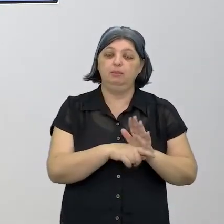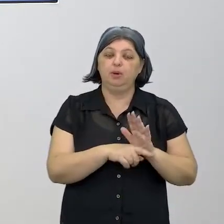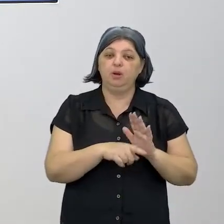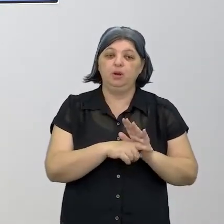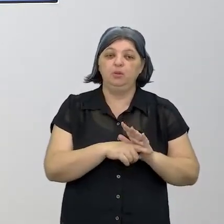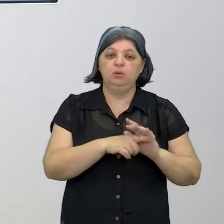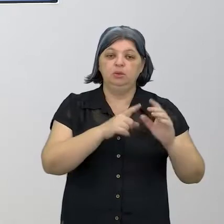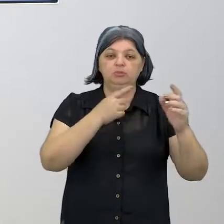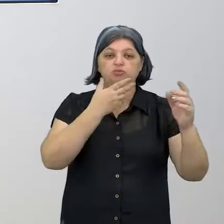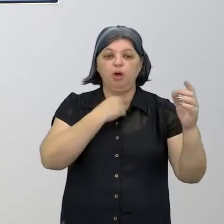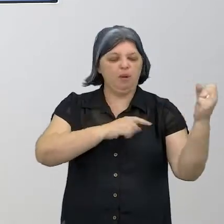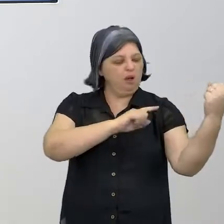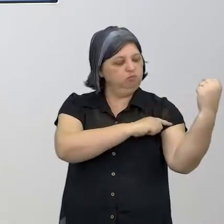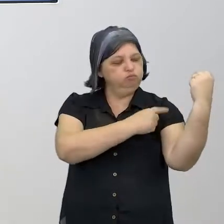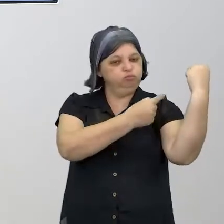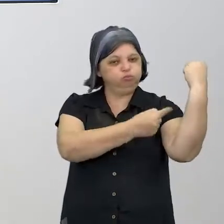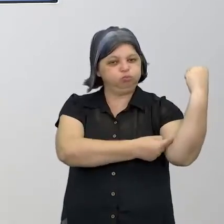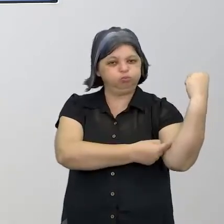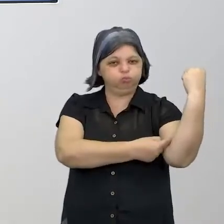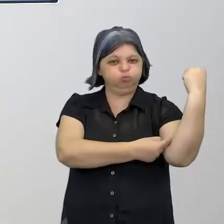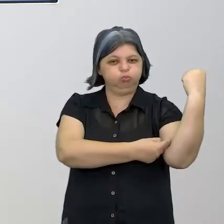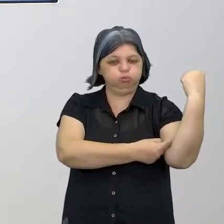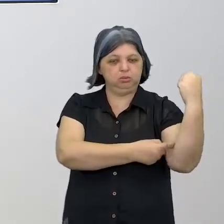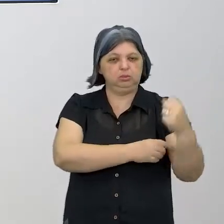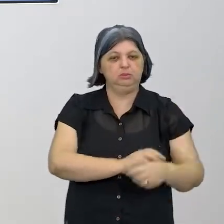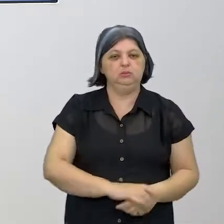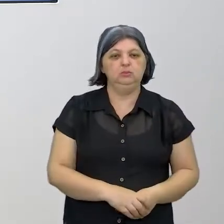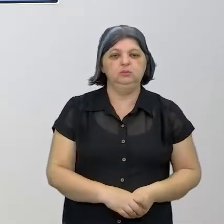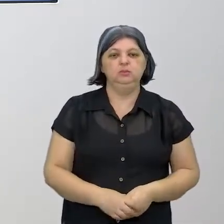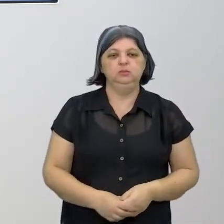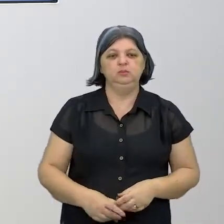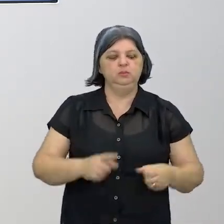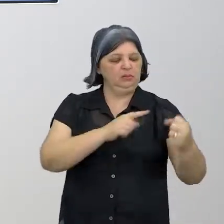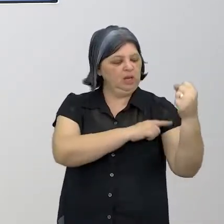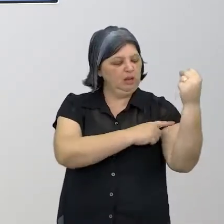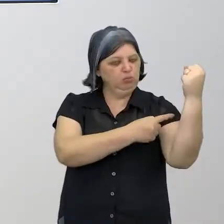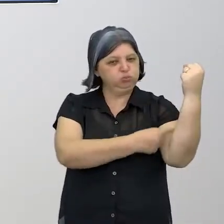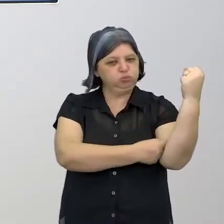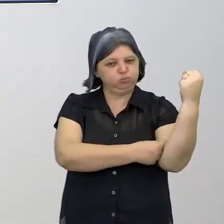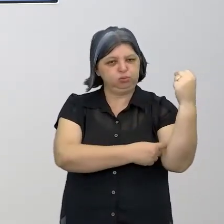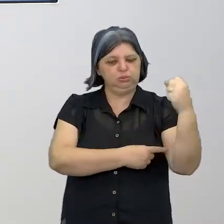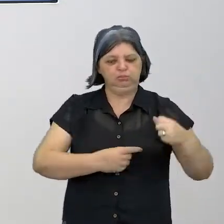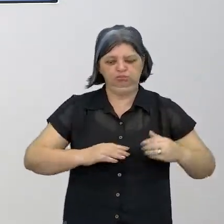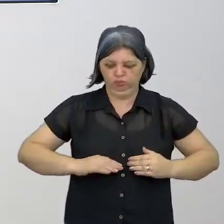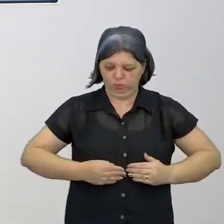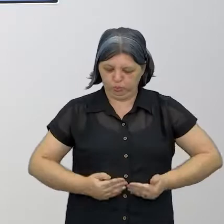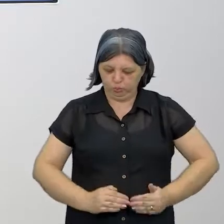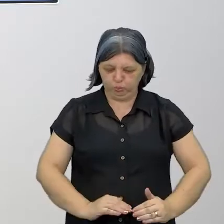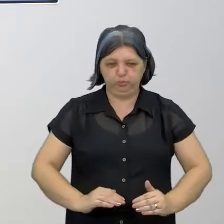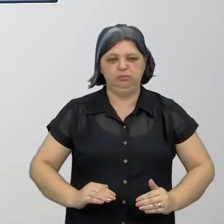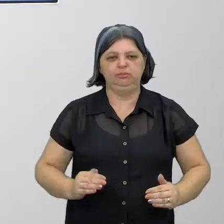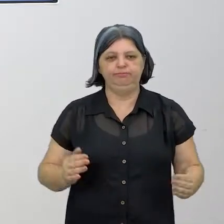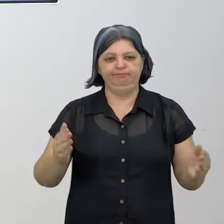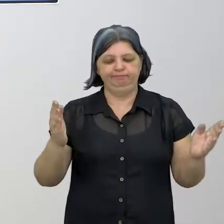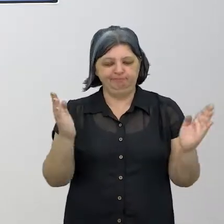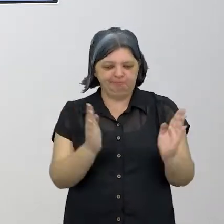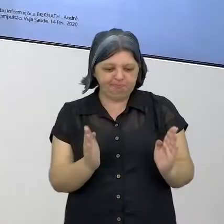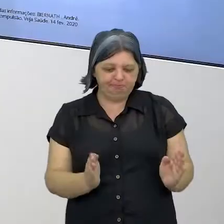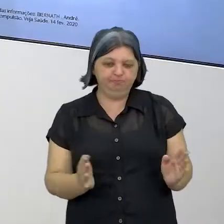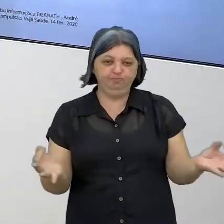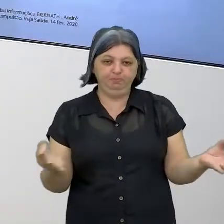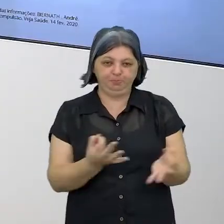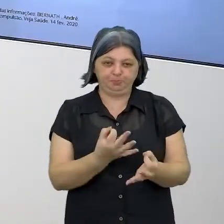padrão de cara musculoso, de cara monstrão, tipo com músculos definidos, abdômen trincado e tá. E